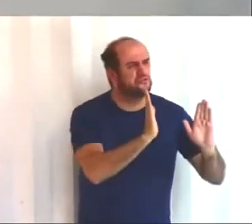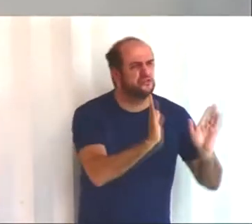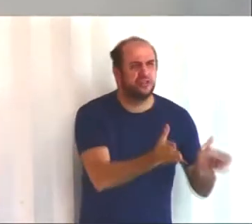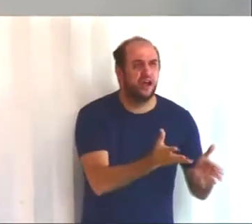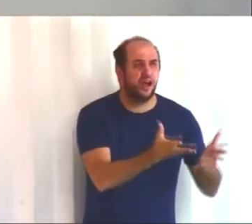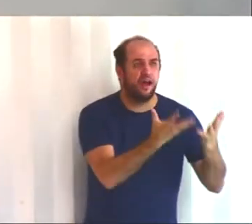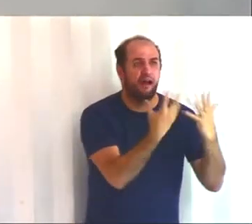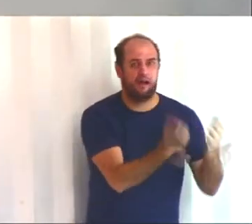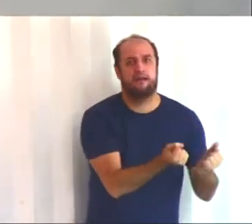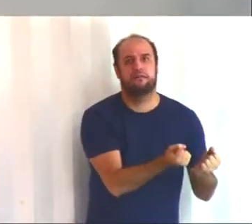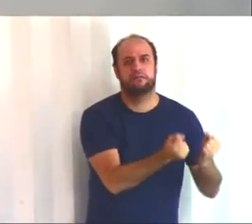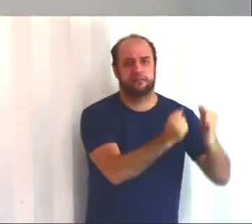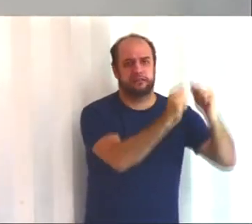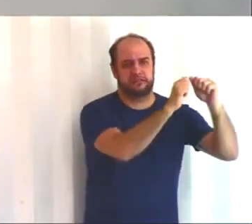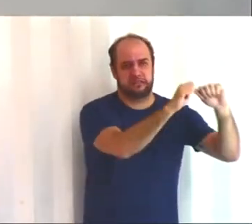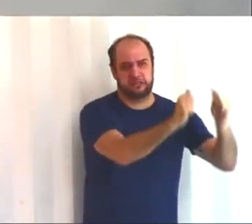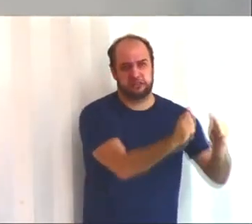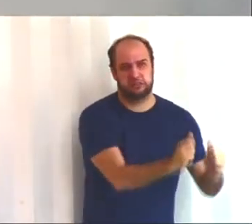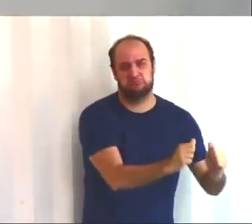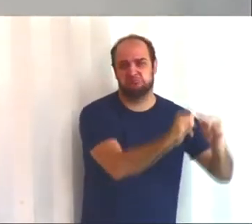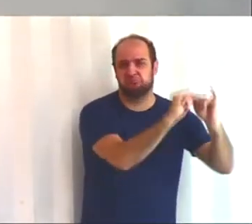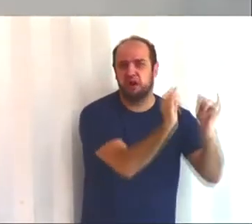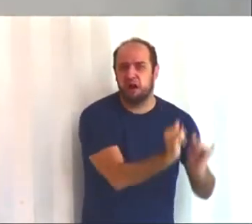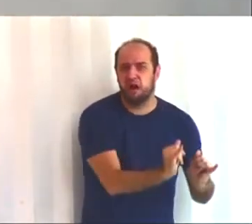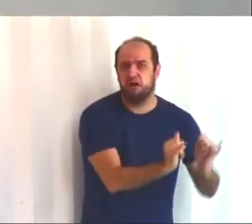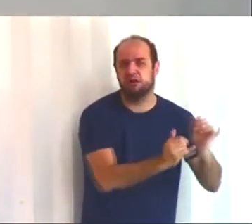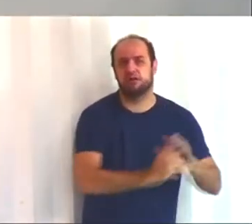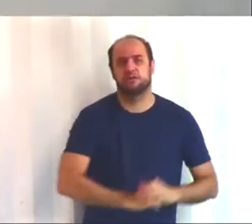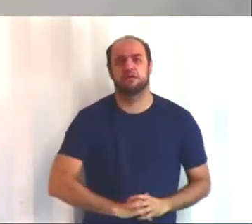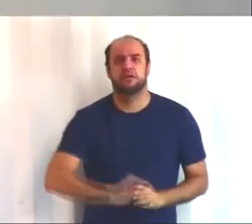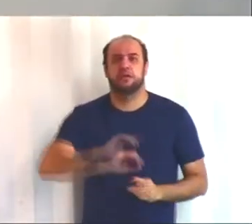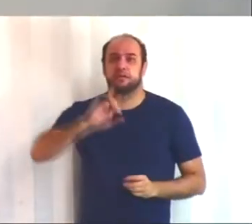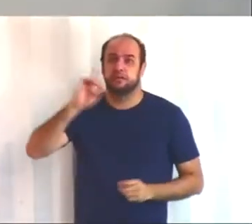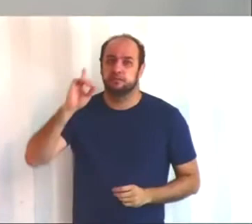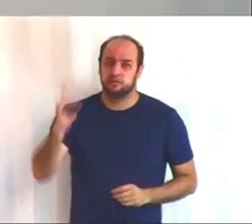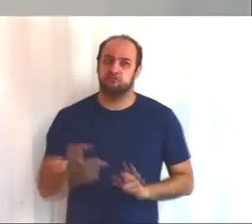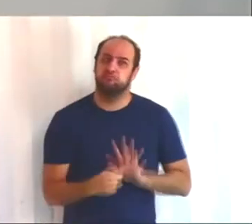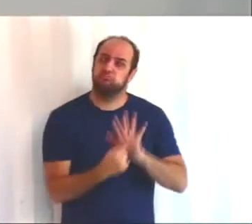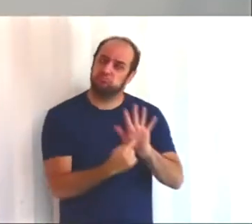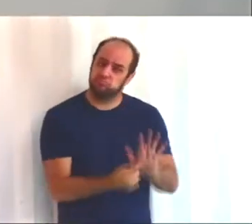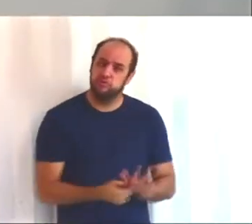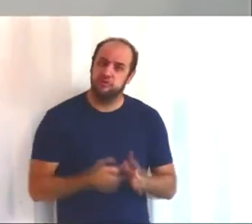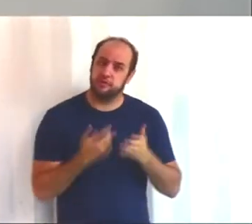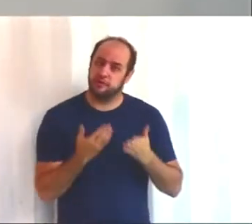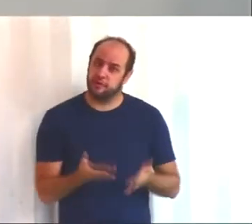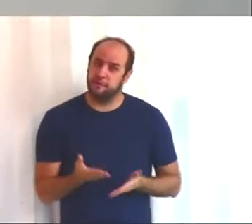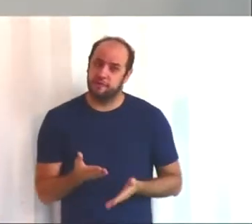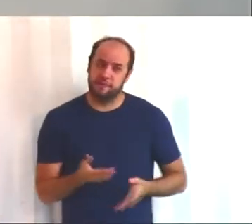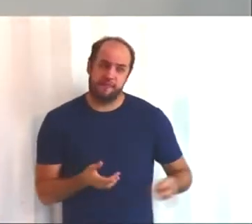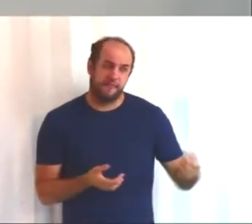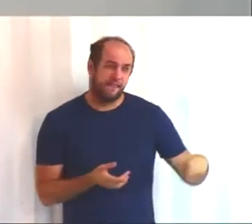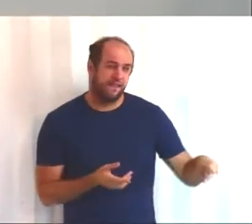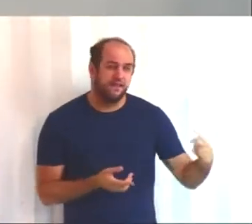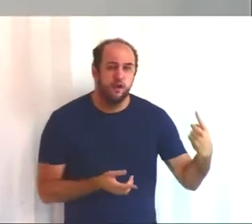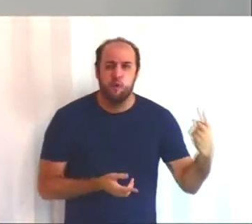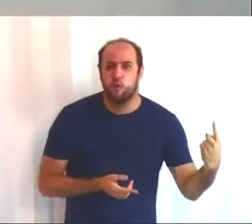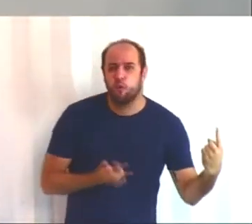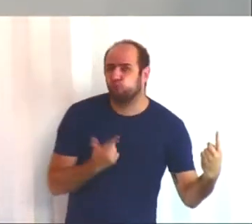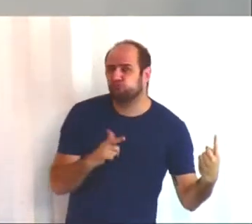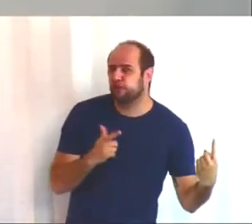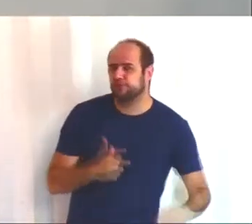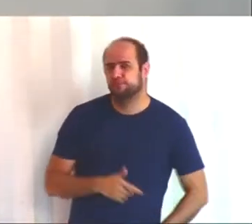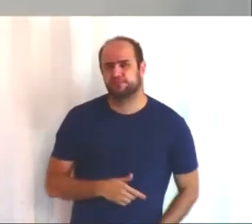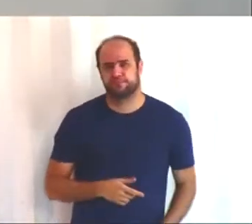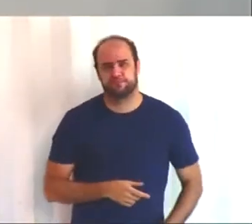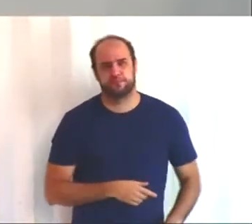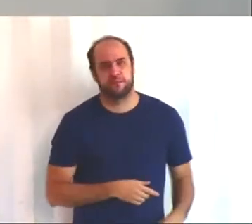idolatria, e a expressão que Deus demonstra, pelo menos aqui nessa passagem, é que não havia um sequer.